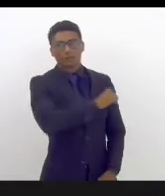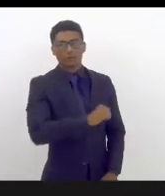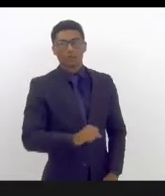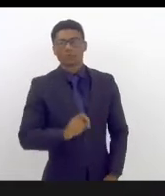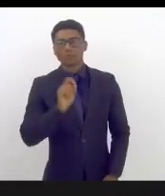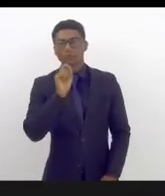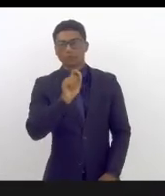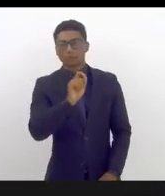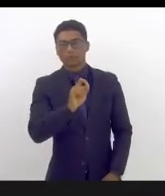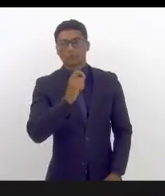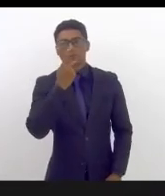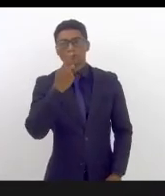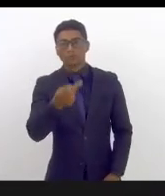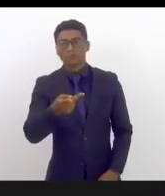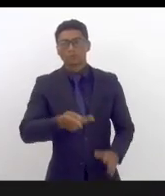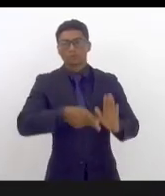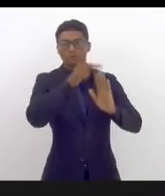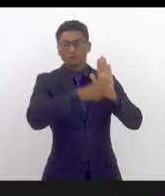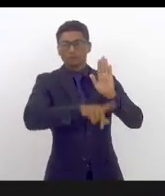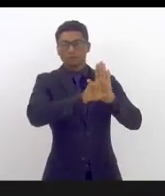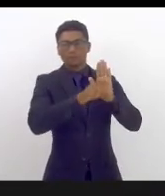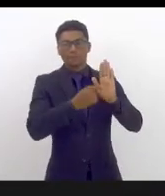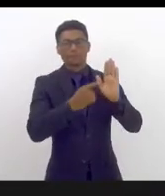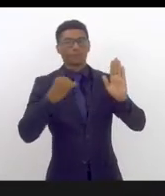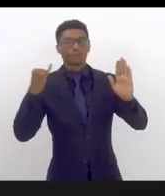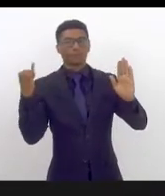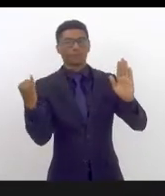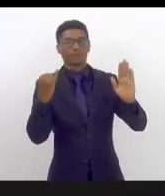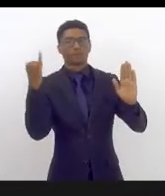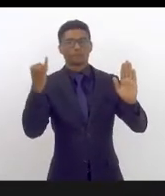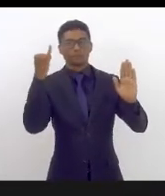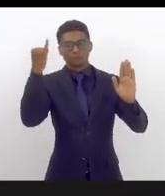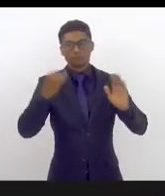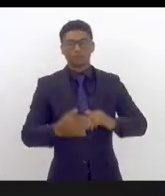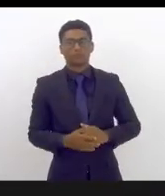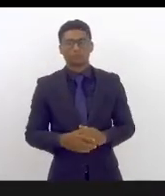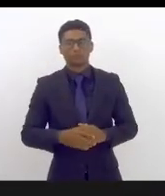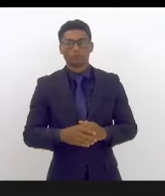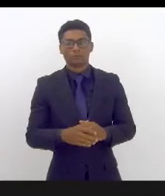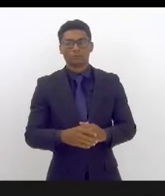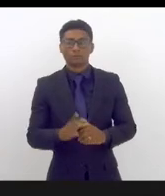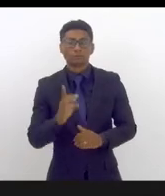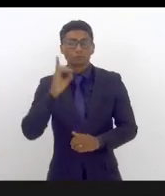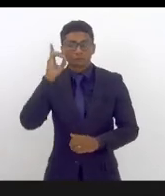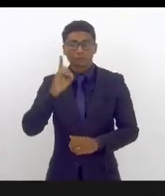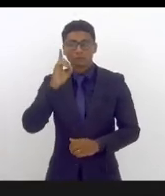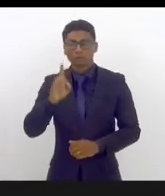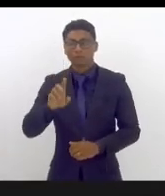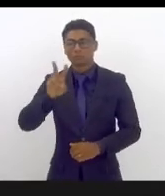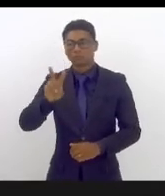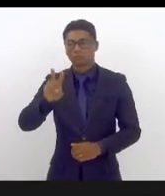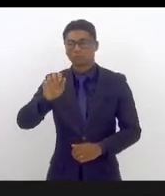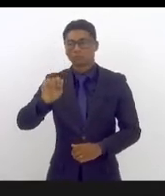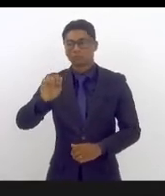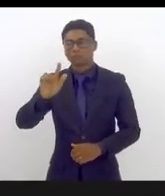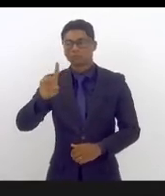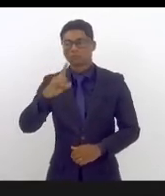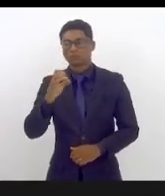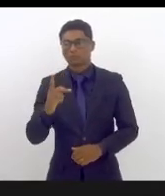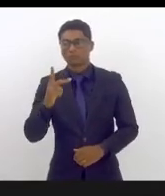dizer que esse projeto é de uma importância fundamental o deputado Valdete Carneiro foi foi muito